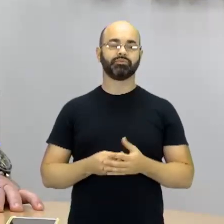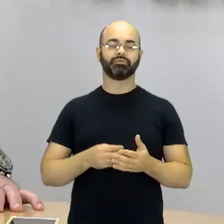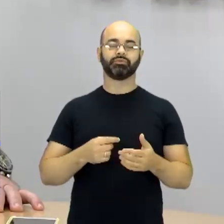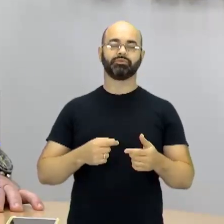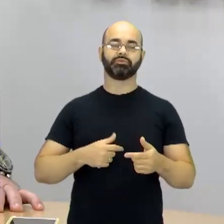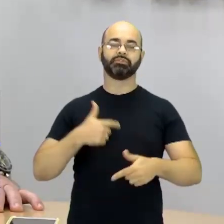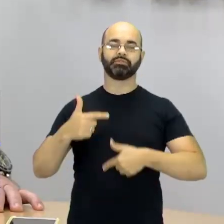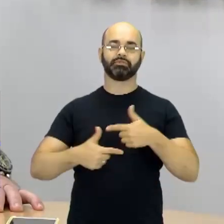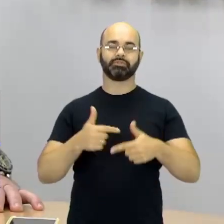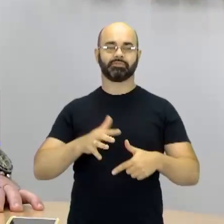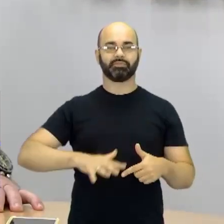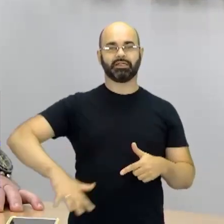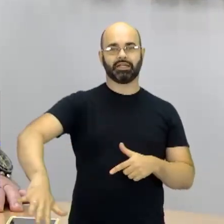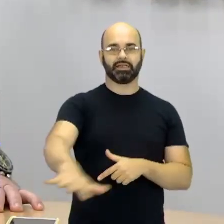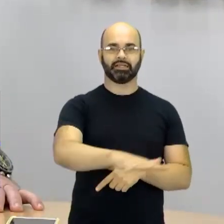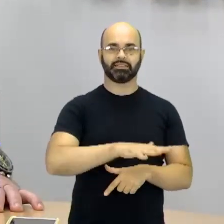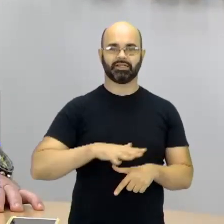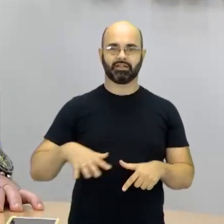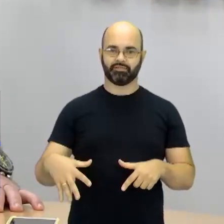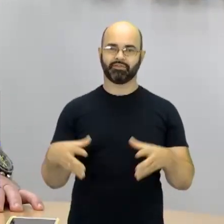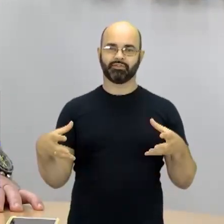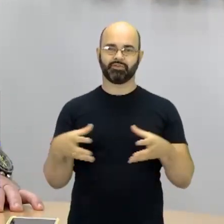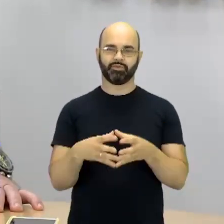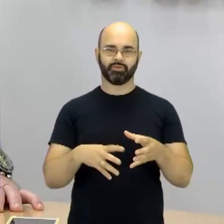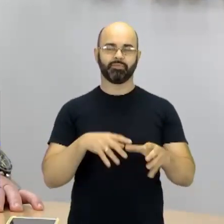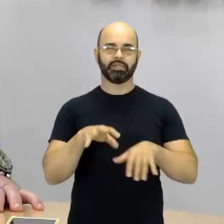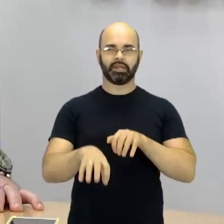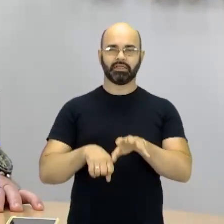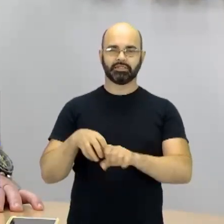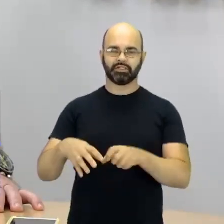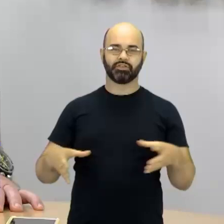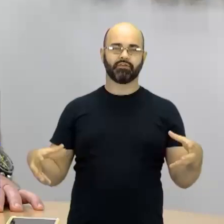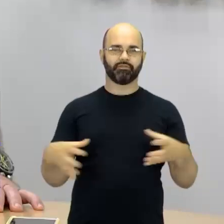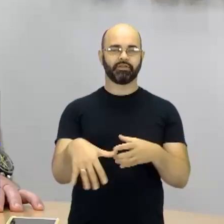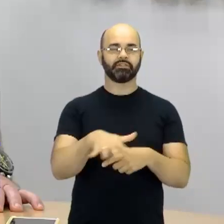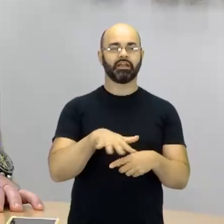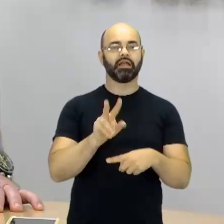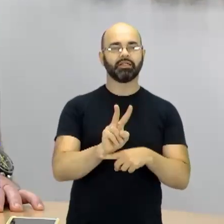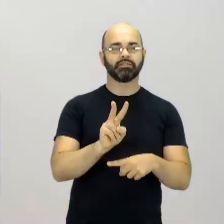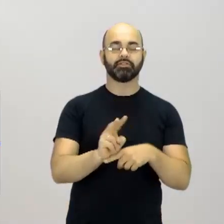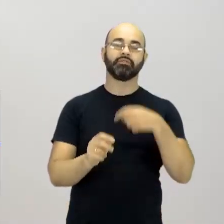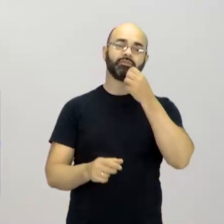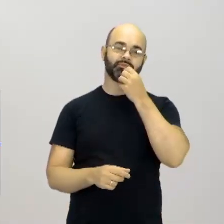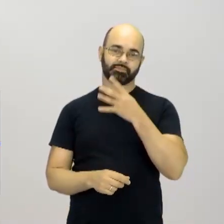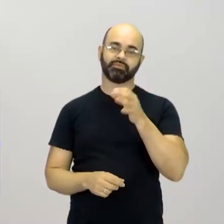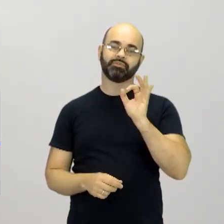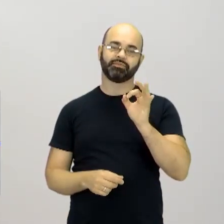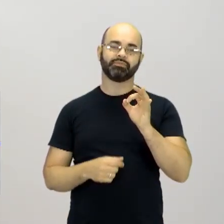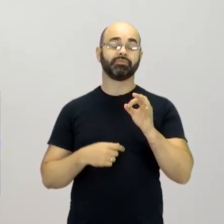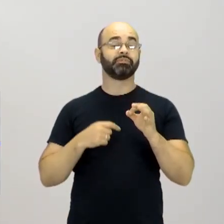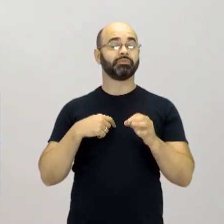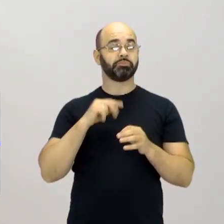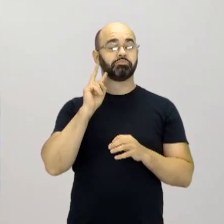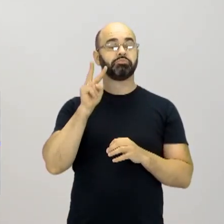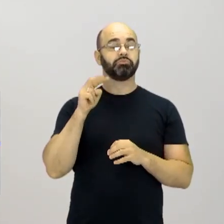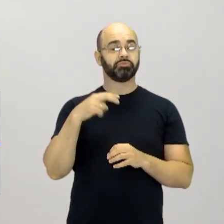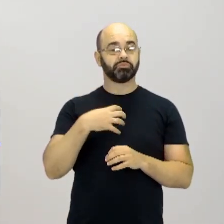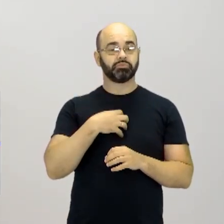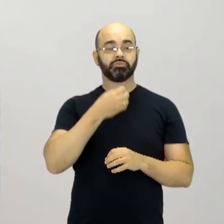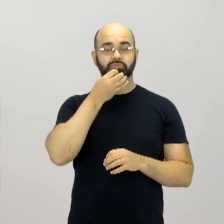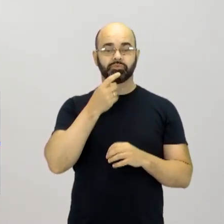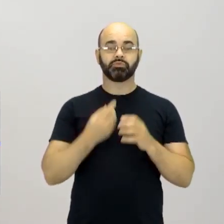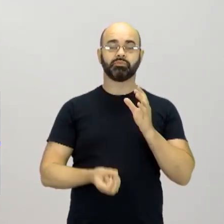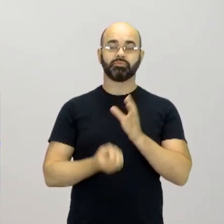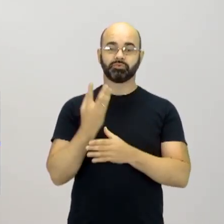administrar essas reservas extrativistas, né? Então acho legal esse tipo de trabalho, né? É um tipo de imersão muito bacana e muito produtivo, tanto